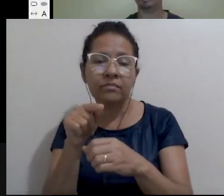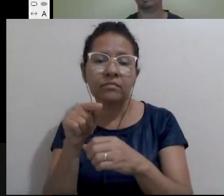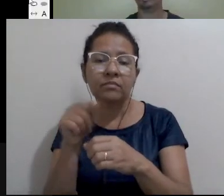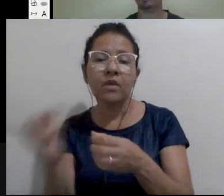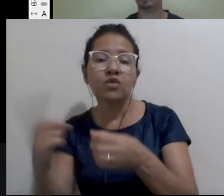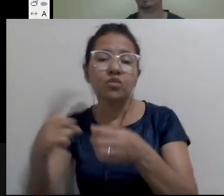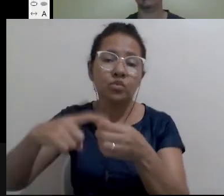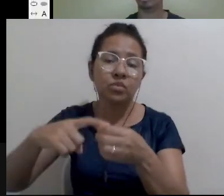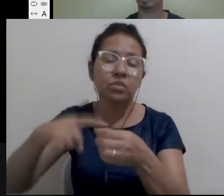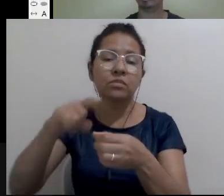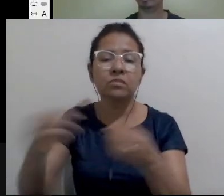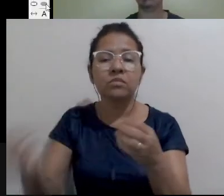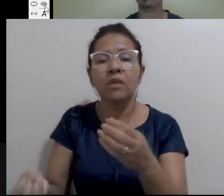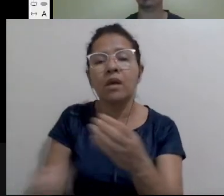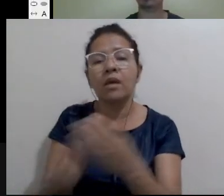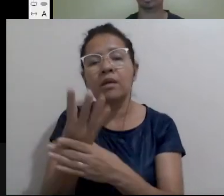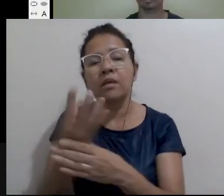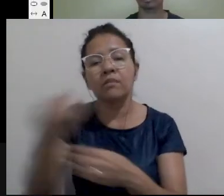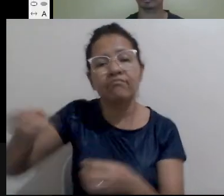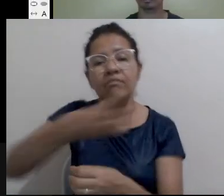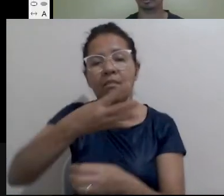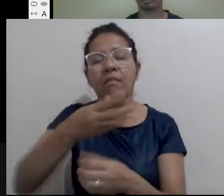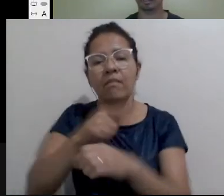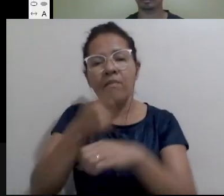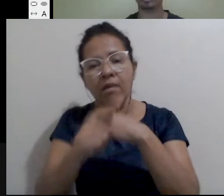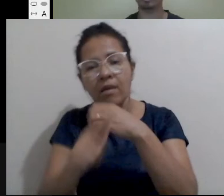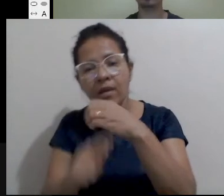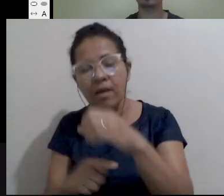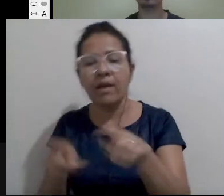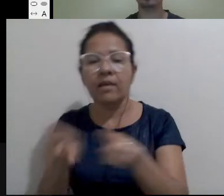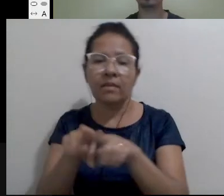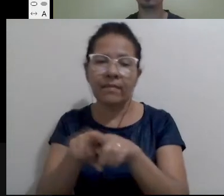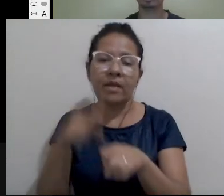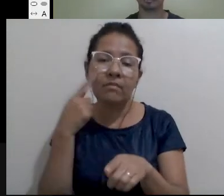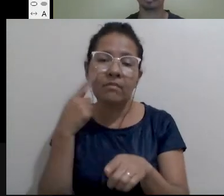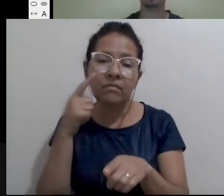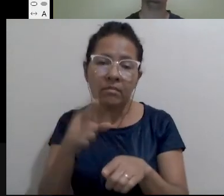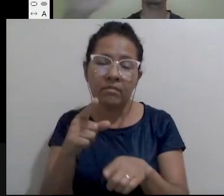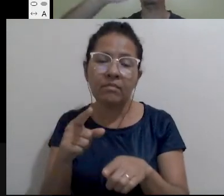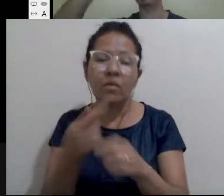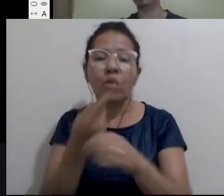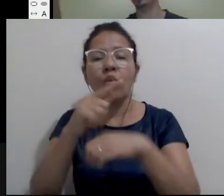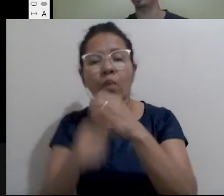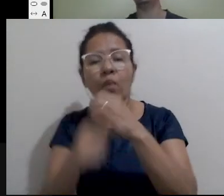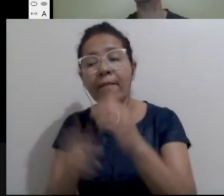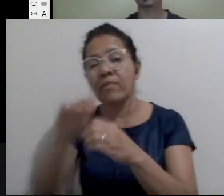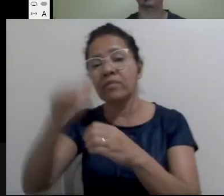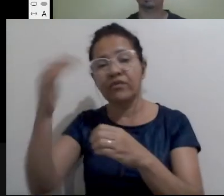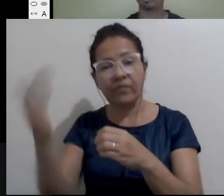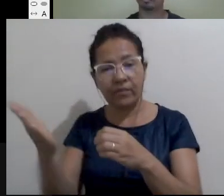desta parte aqui, ó, para gerar os novos orbitais. Então, de esfera externa, Os orbitais D vieram de orbitais